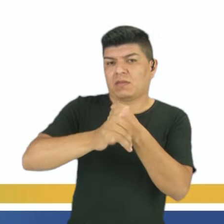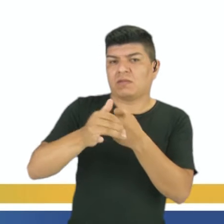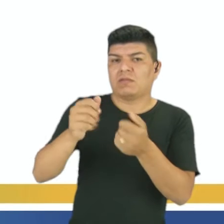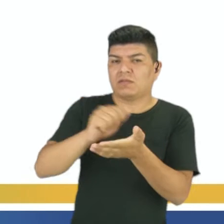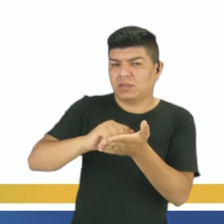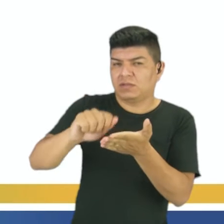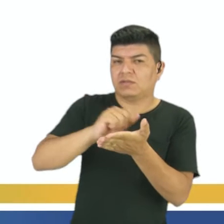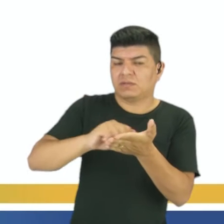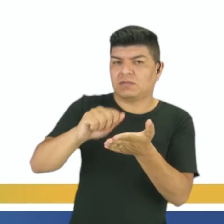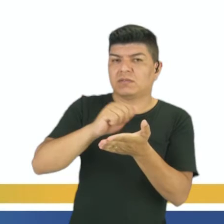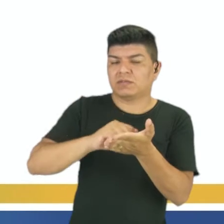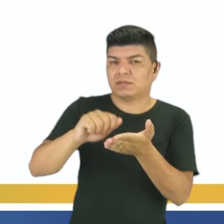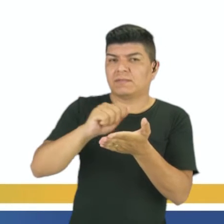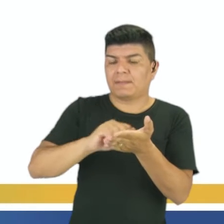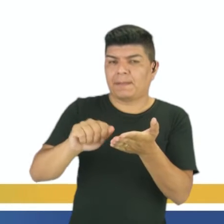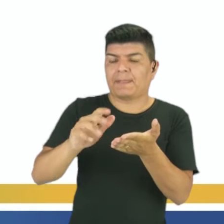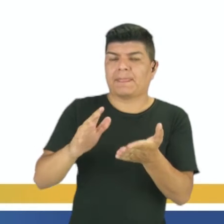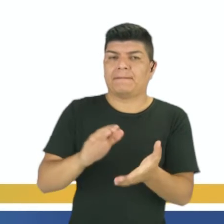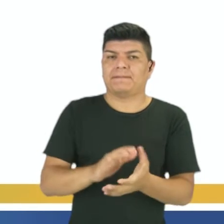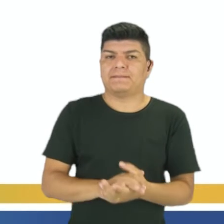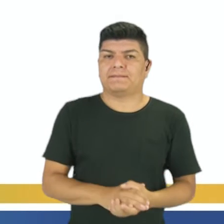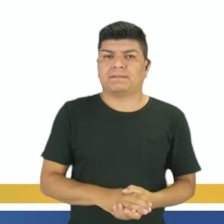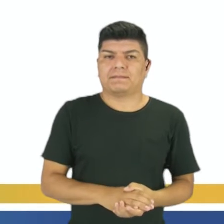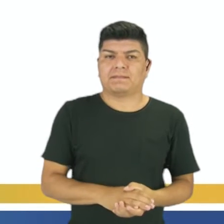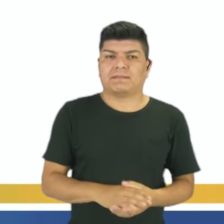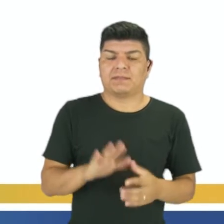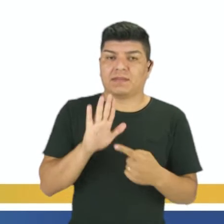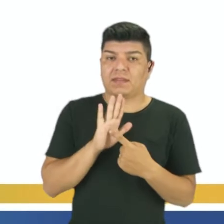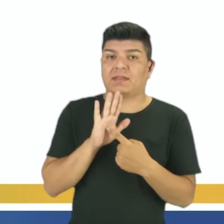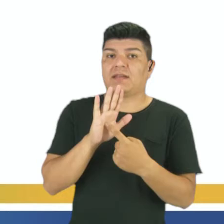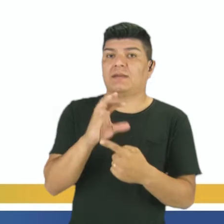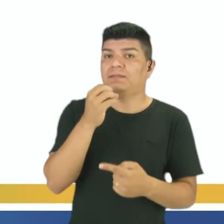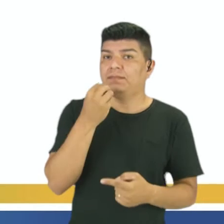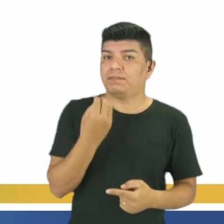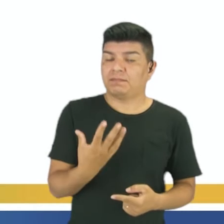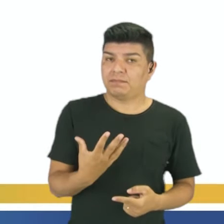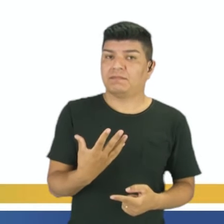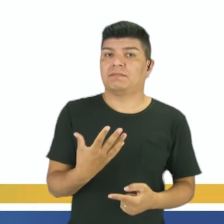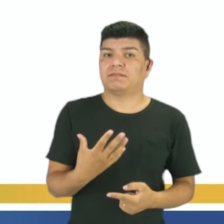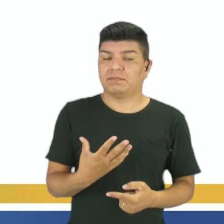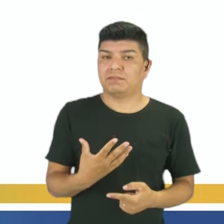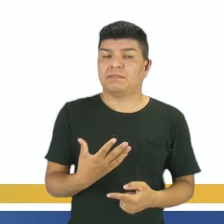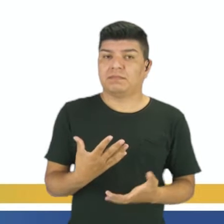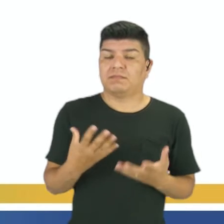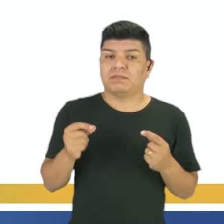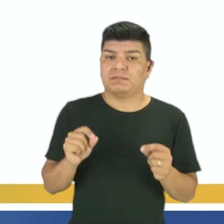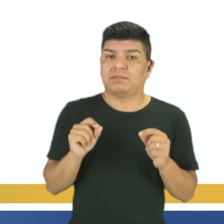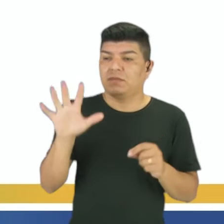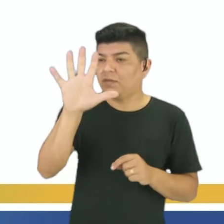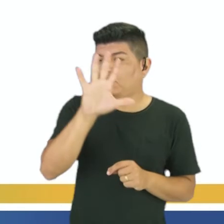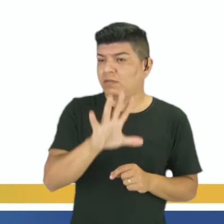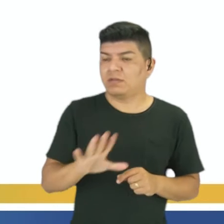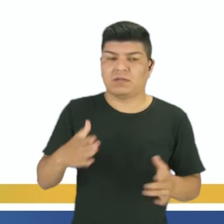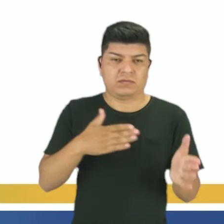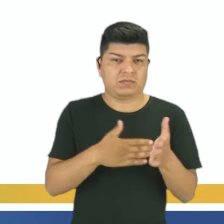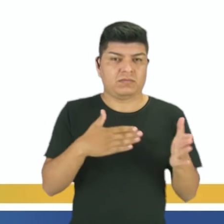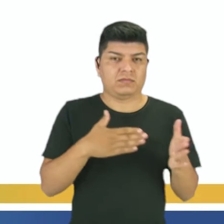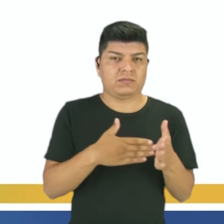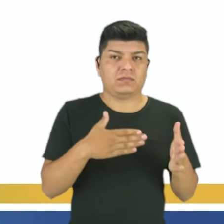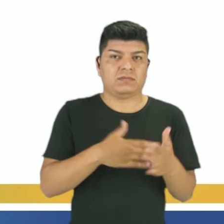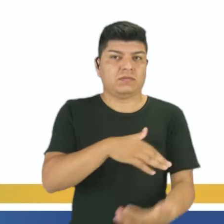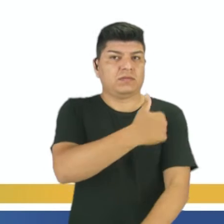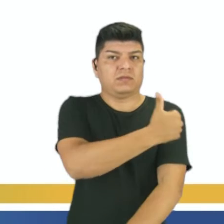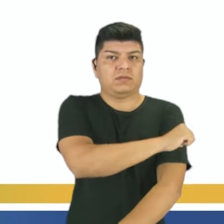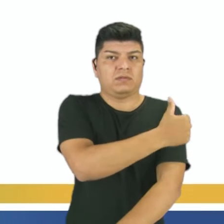aí, dessa crônica, e ele coloca bem a questão do espaço limitado, ou seja, o